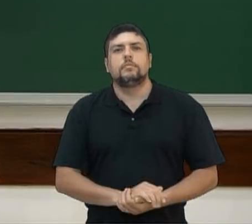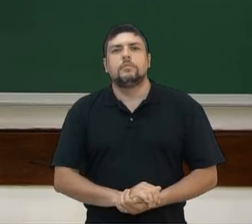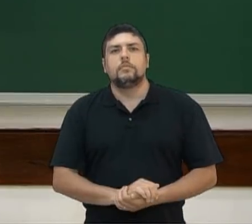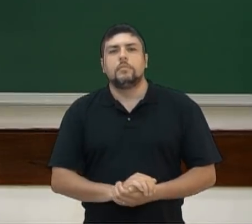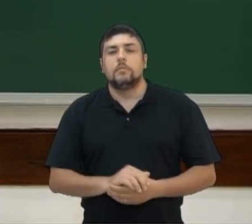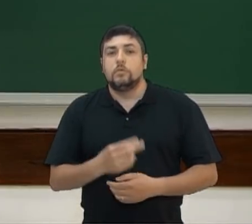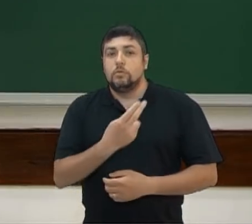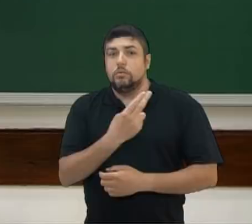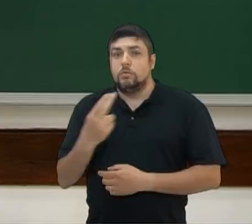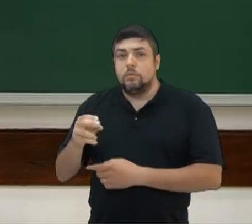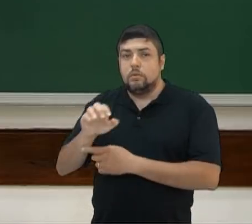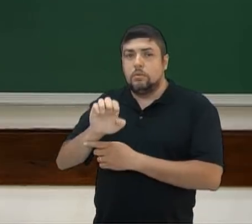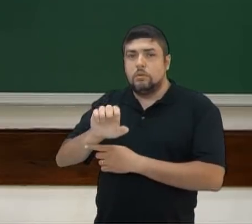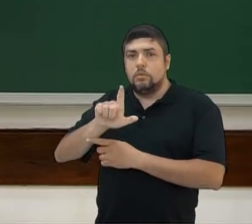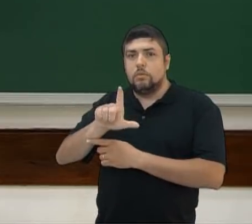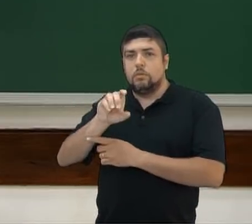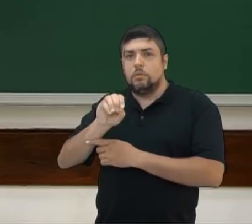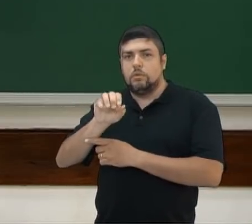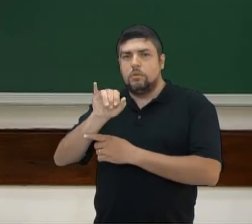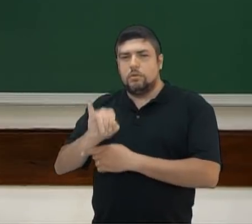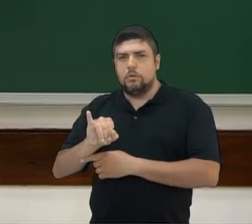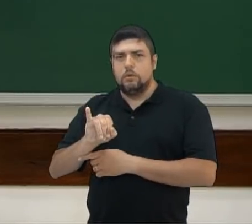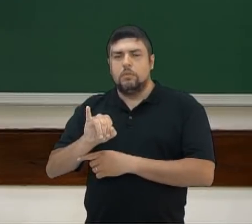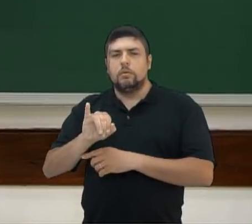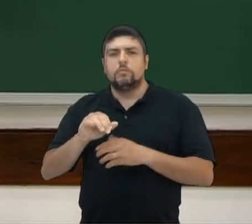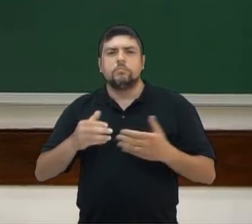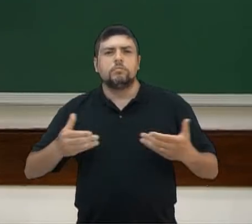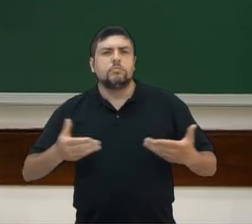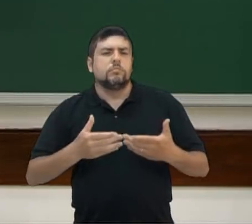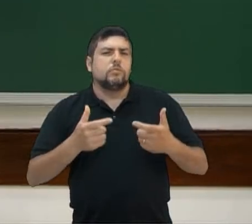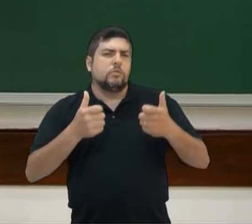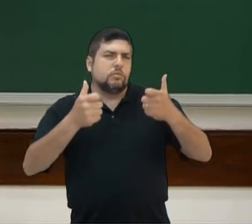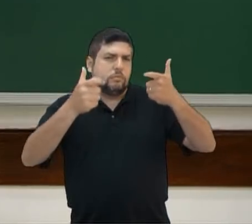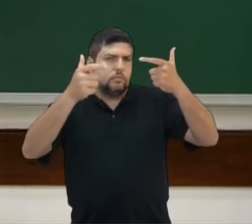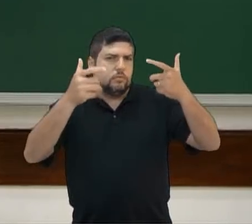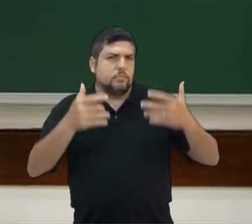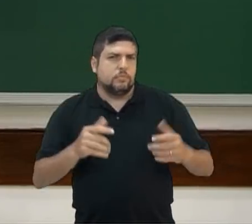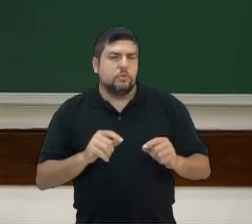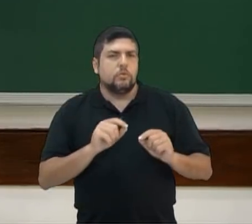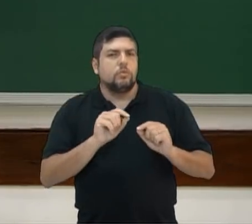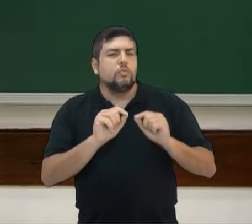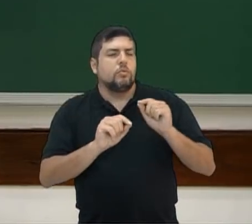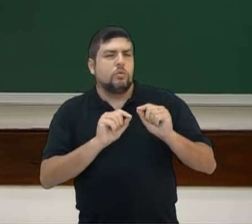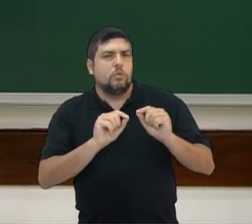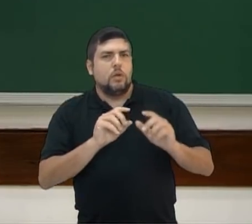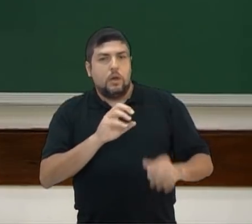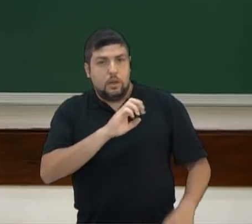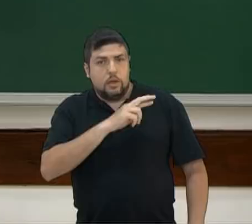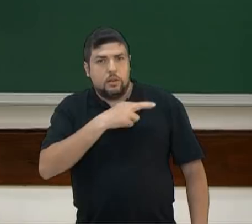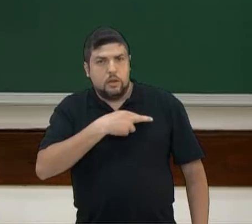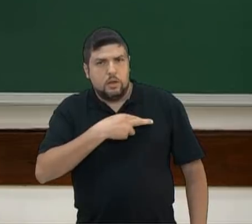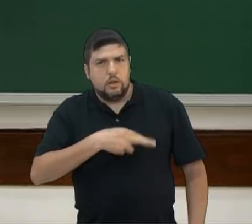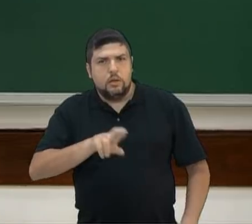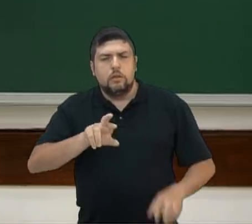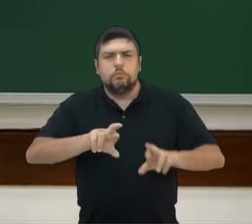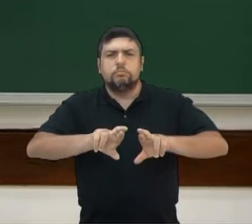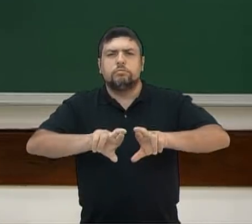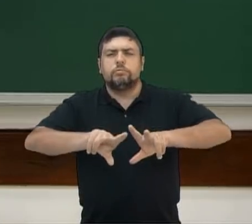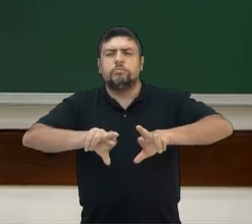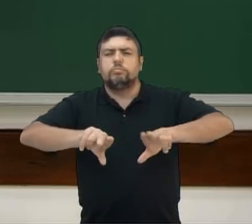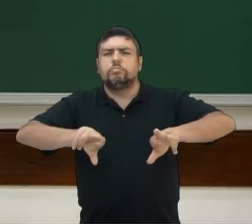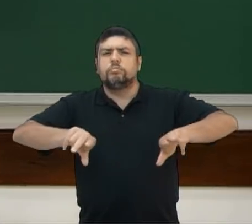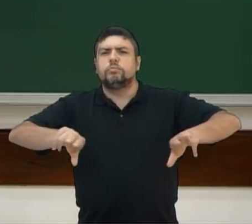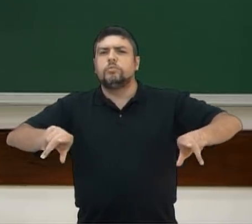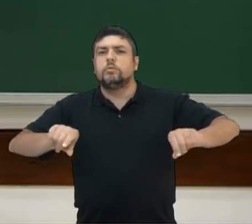nesta aula abordar um aspecto importante do fenômeno religioso, da diversidade cultural e religiosa,